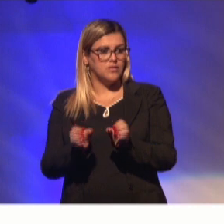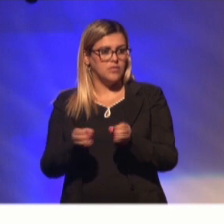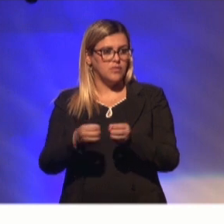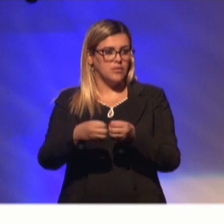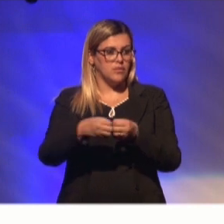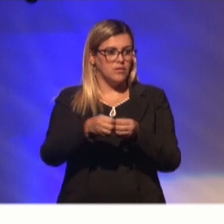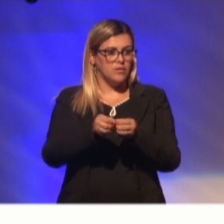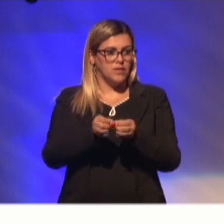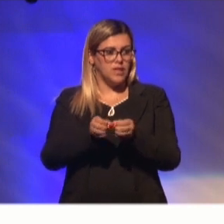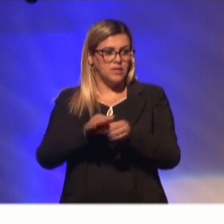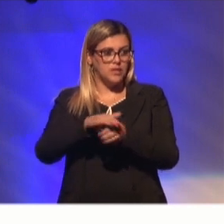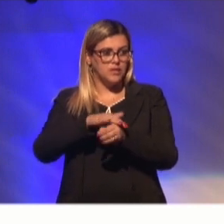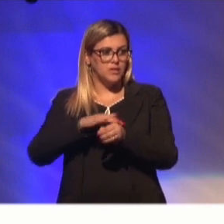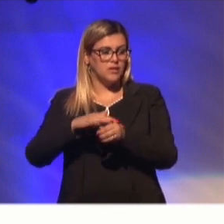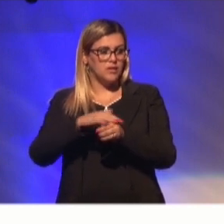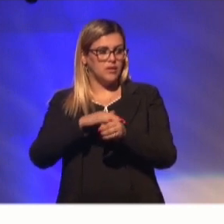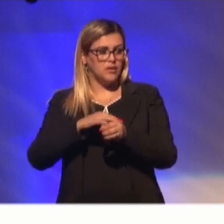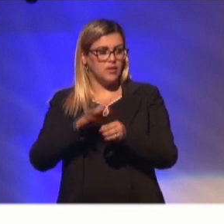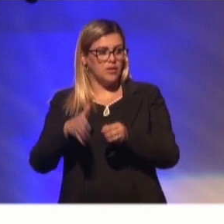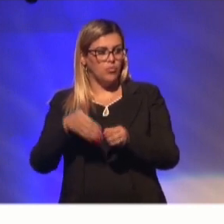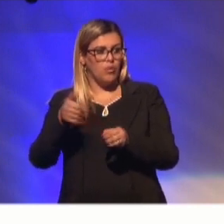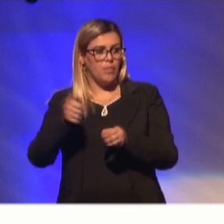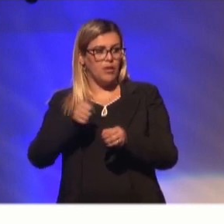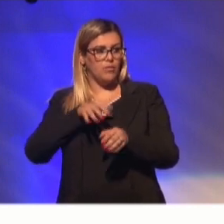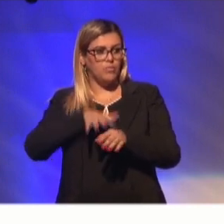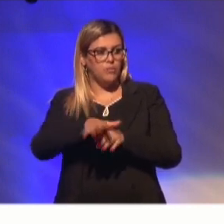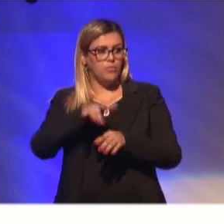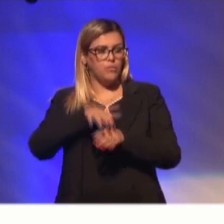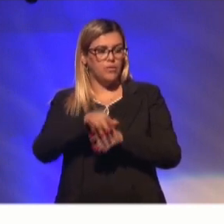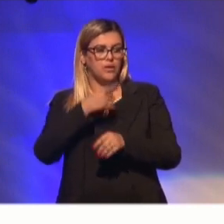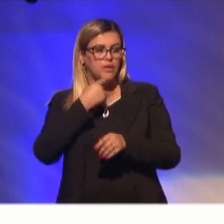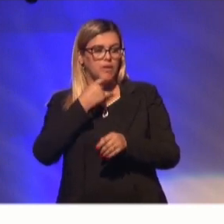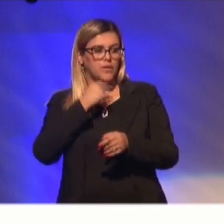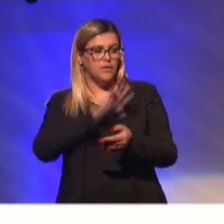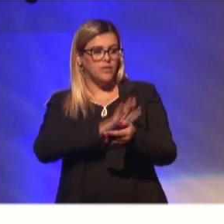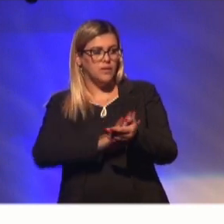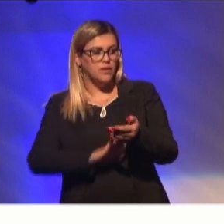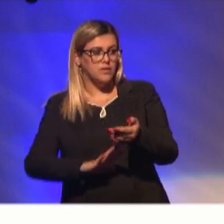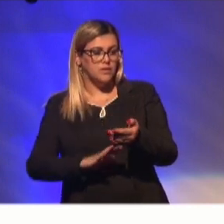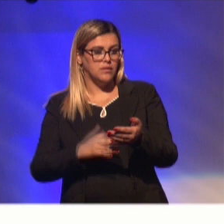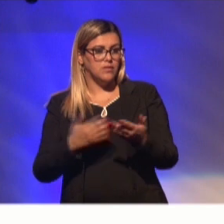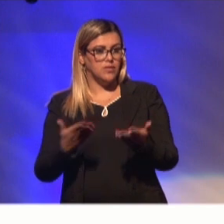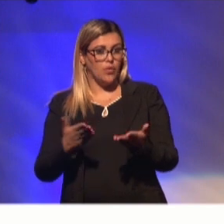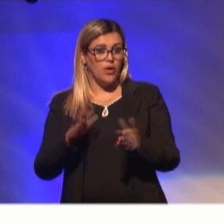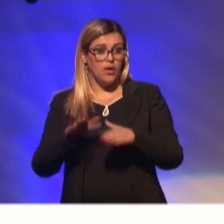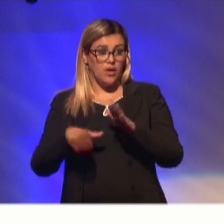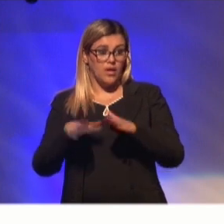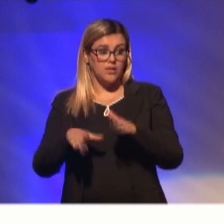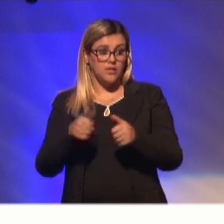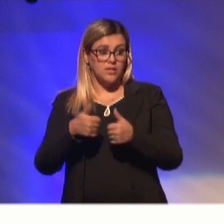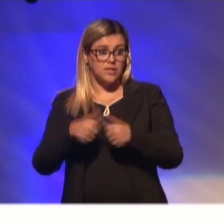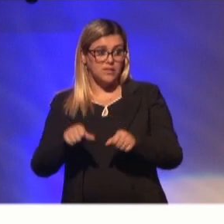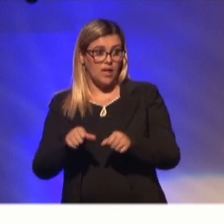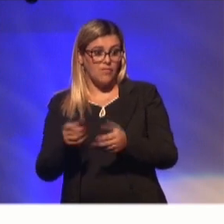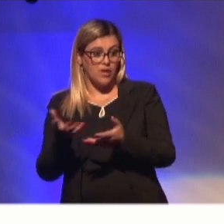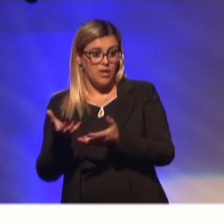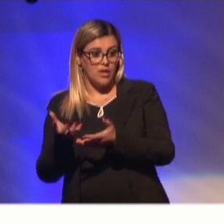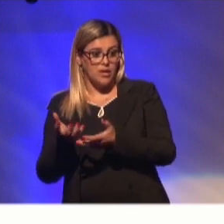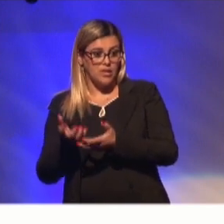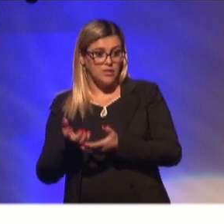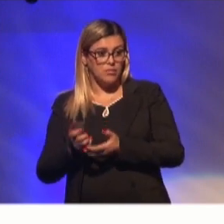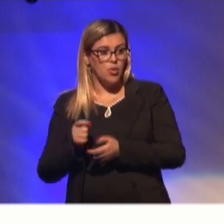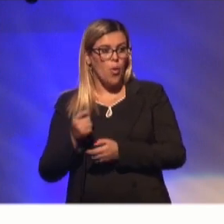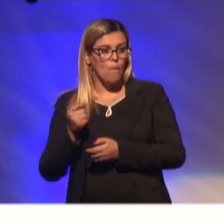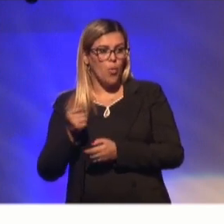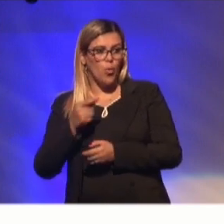tecidos vasculares e um melhor aporte sanguíneo em determinadas estruturas que às vezes ou estavam com recebendo um menor